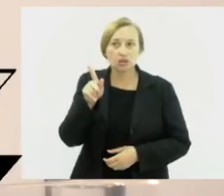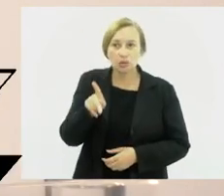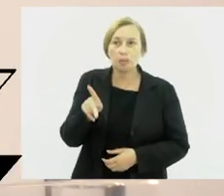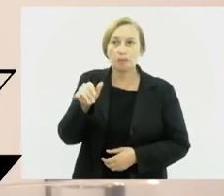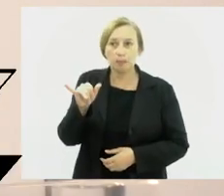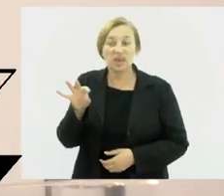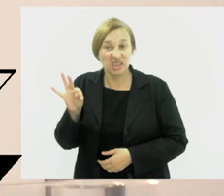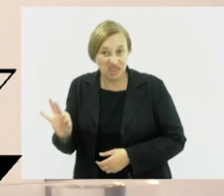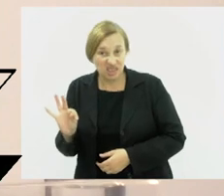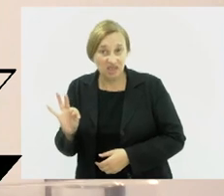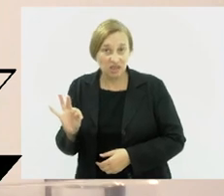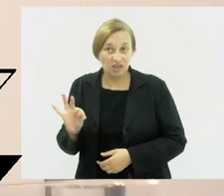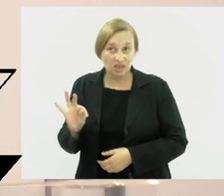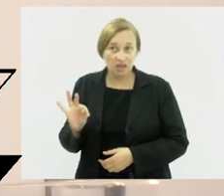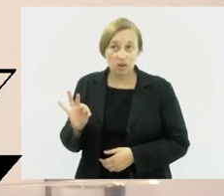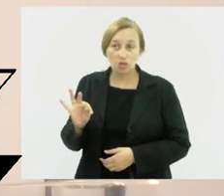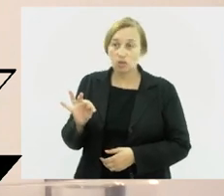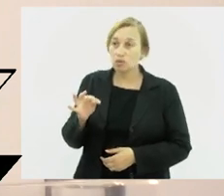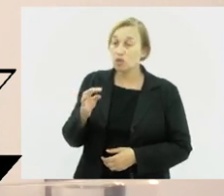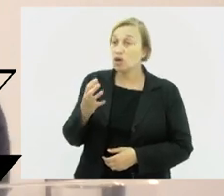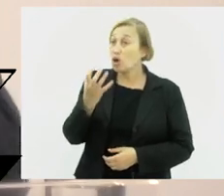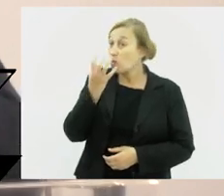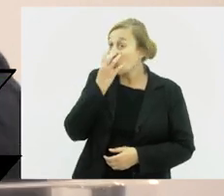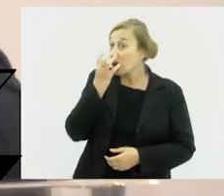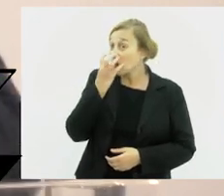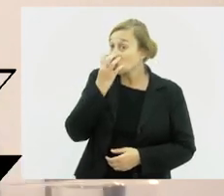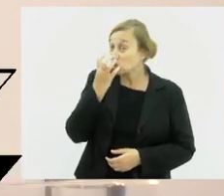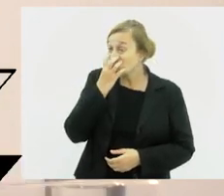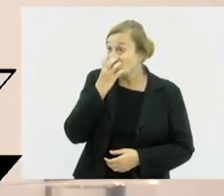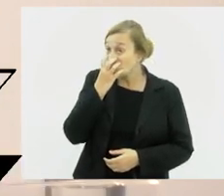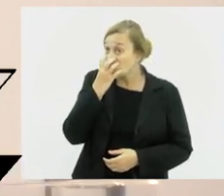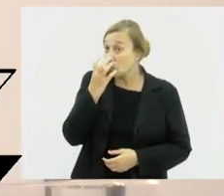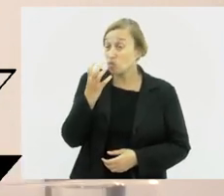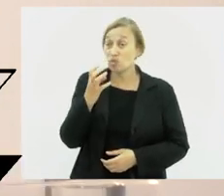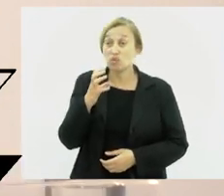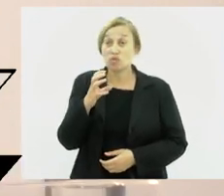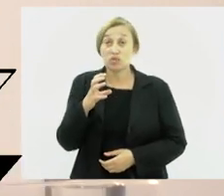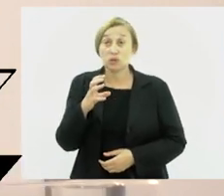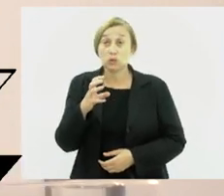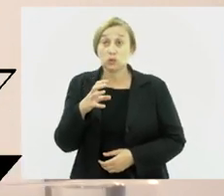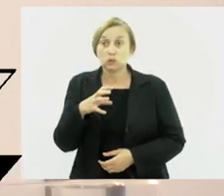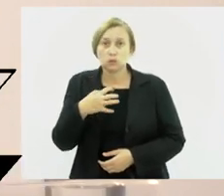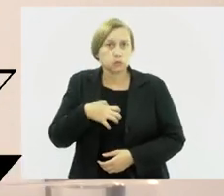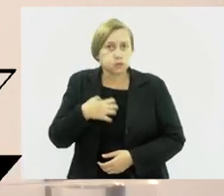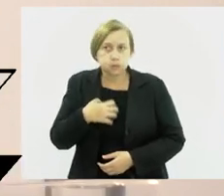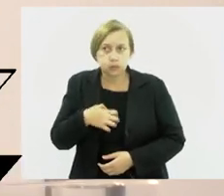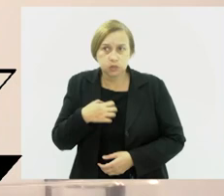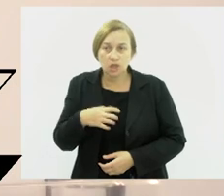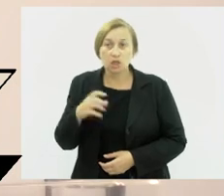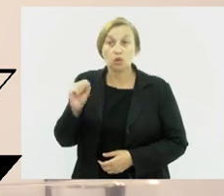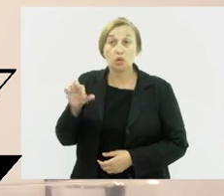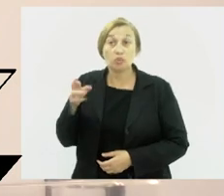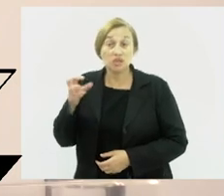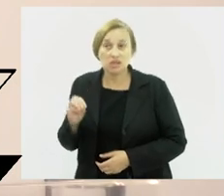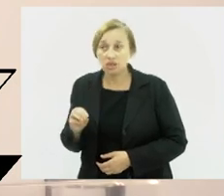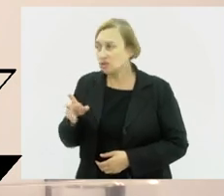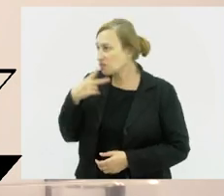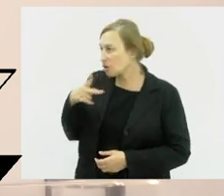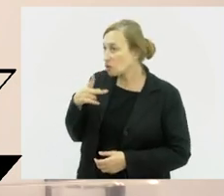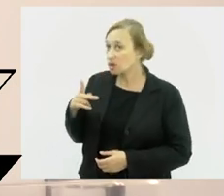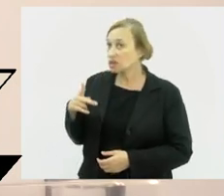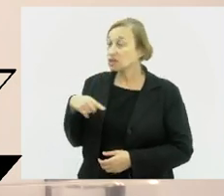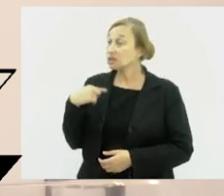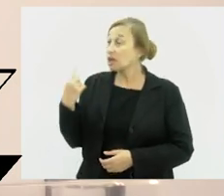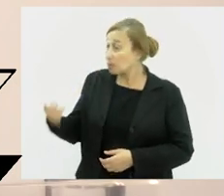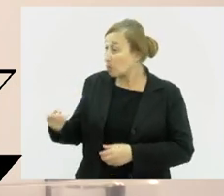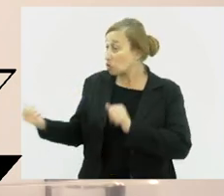era esse pitbull, era um cachorro terrível de bravo, e como o Sandro aqui falou, depois andava dentro do carro com a gente,